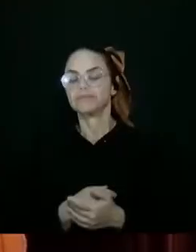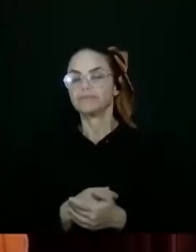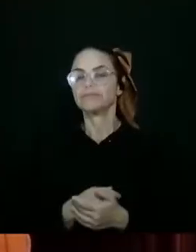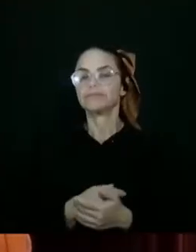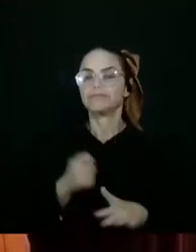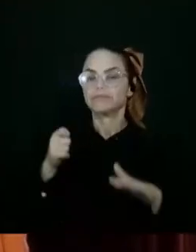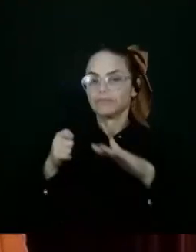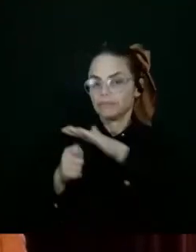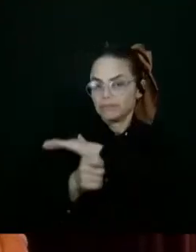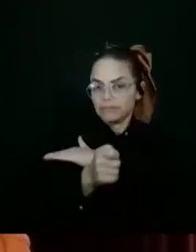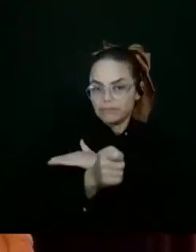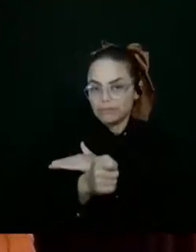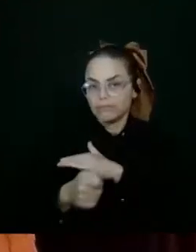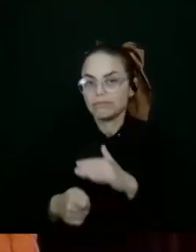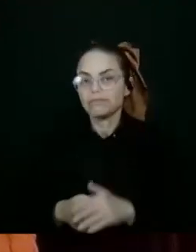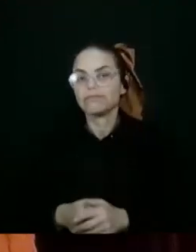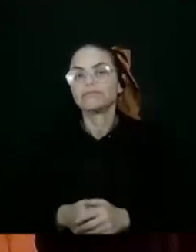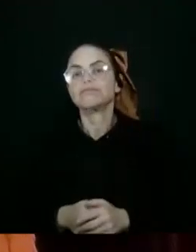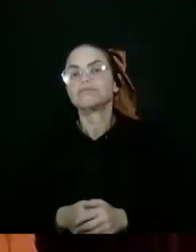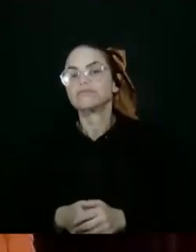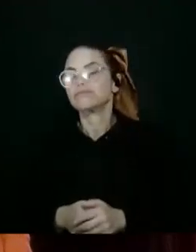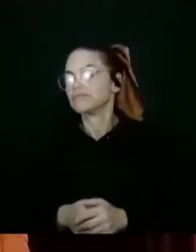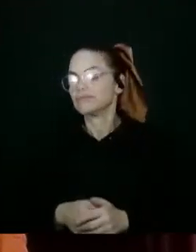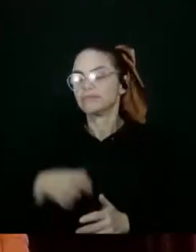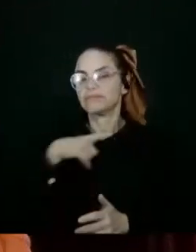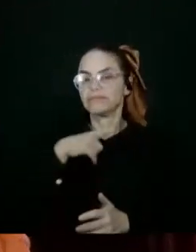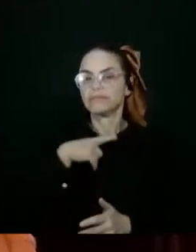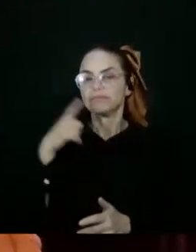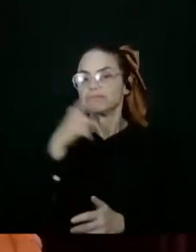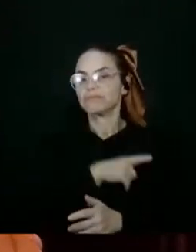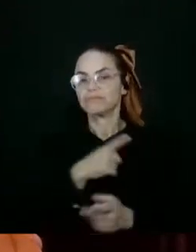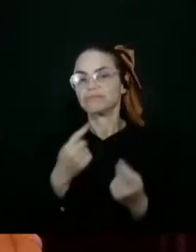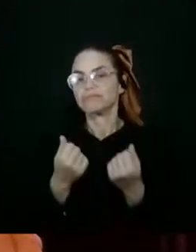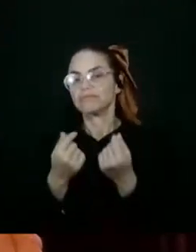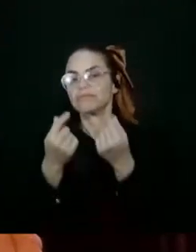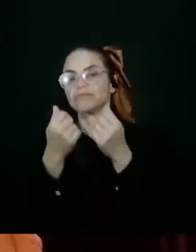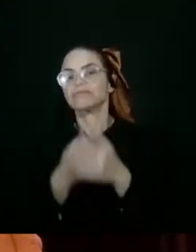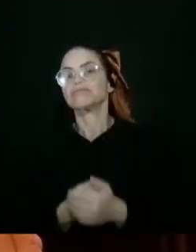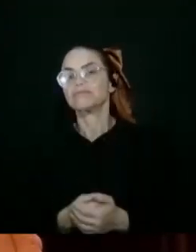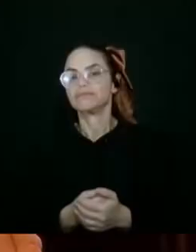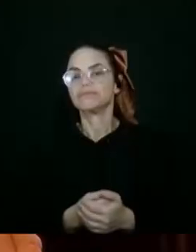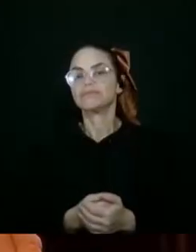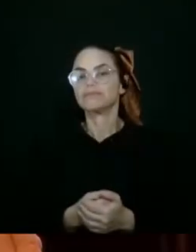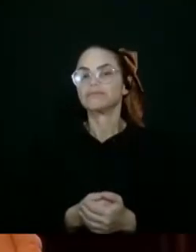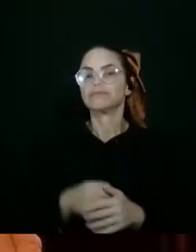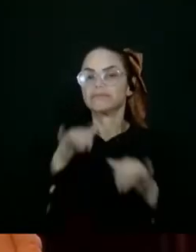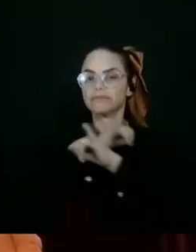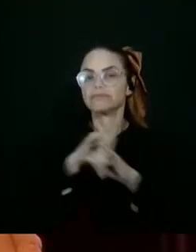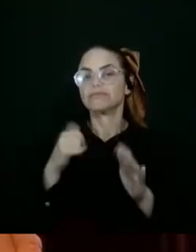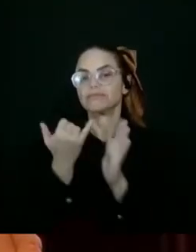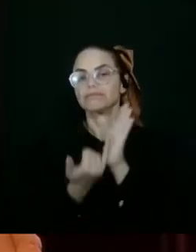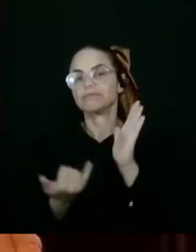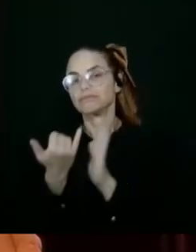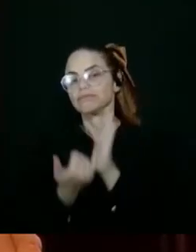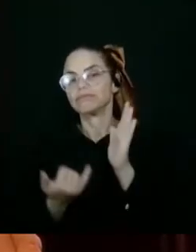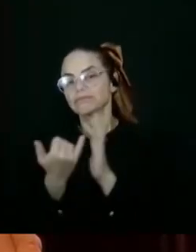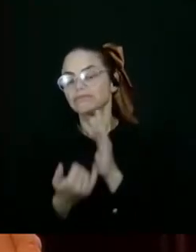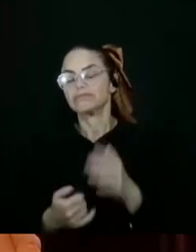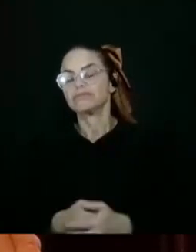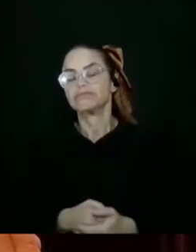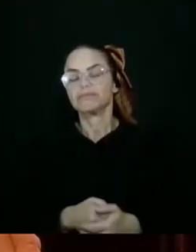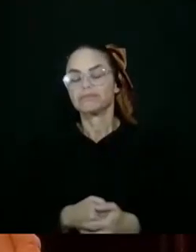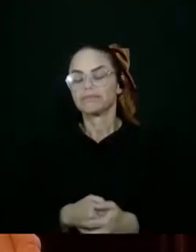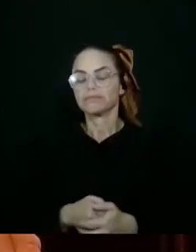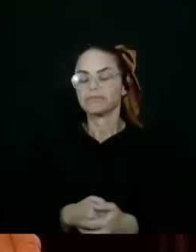investimentos, tudo isso, tudo que tem ganho financeiro vai estar indo lá na declaração do imposto de renda. E uma coisa que